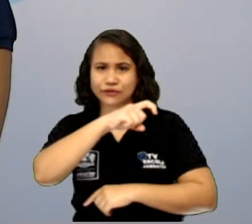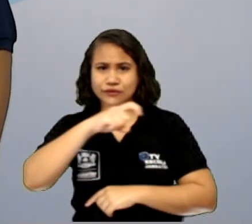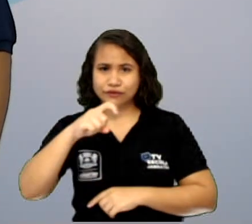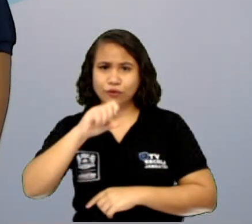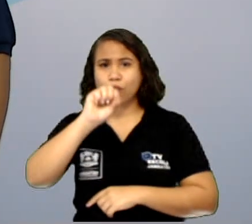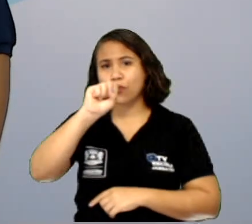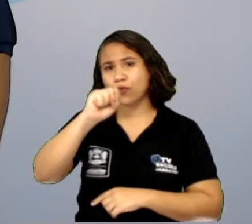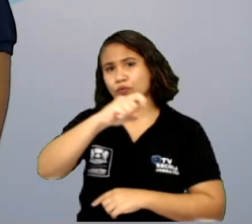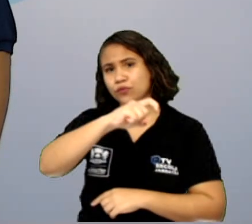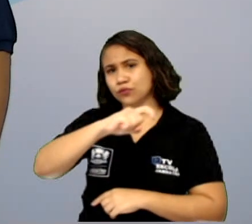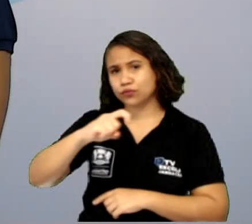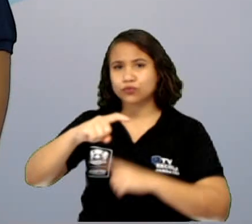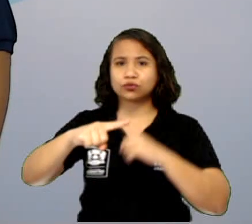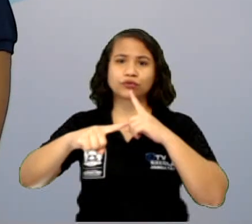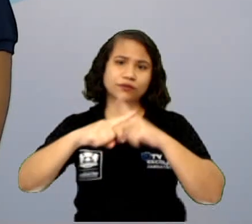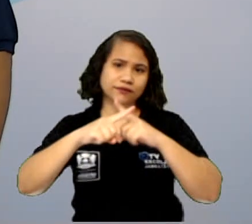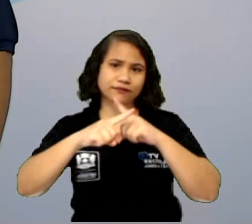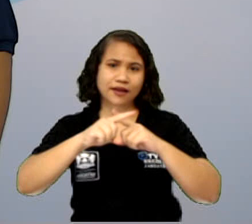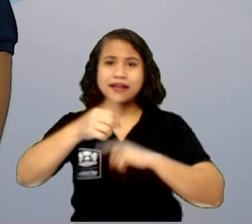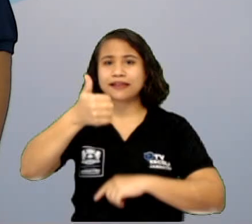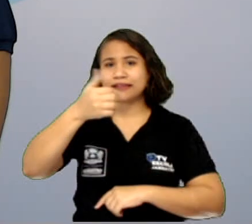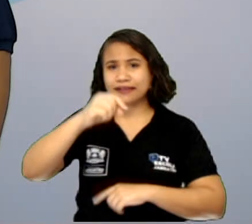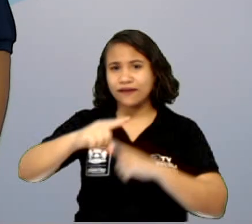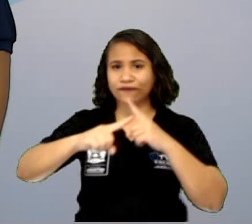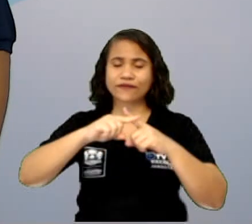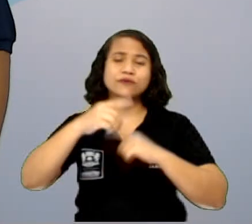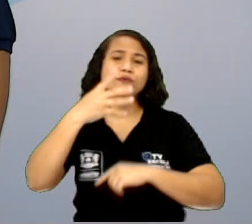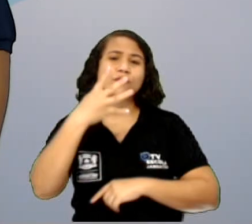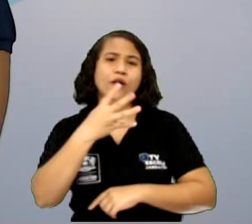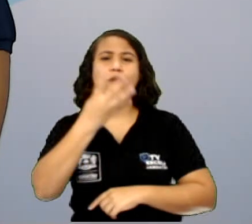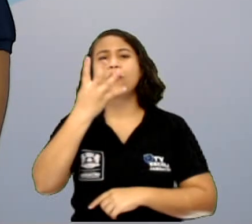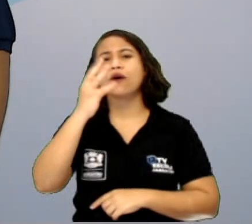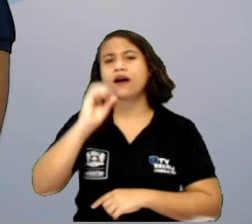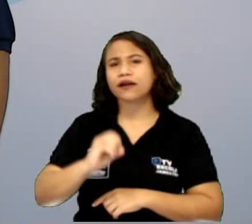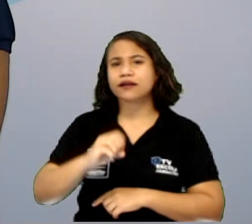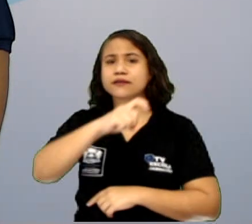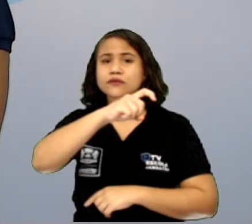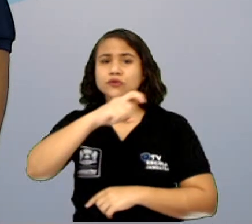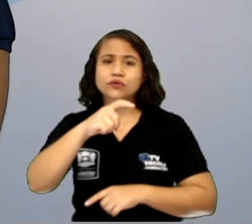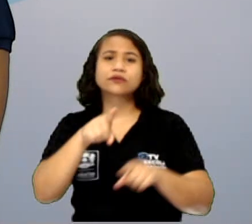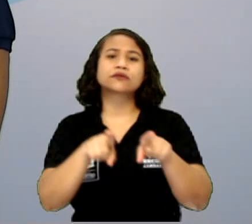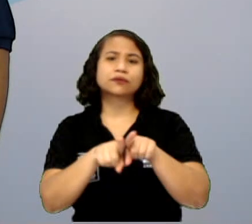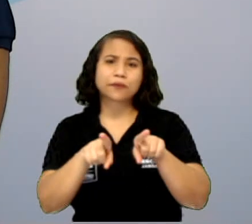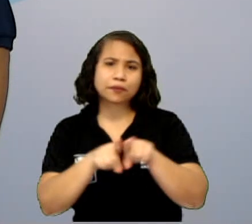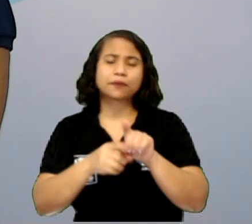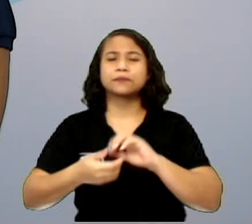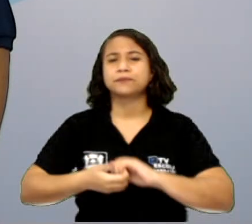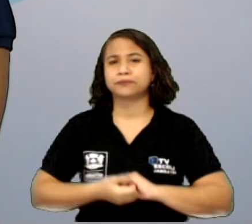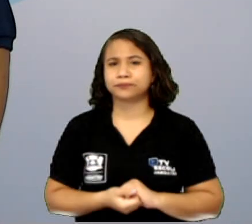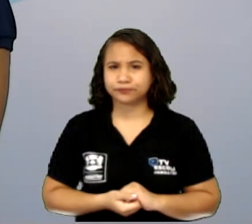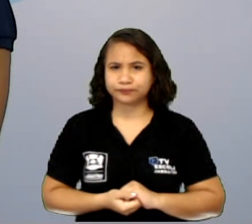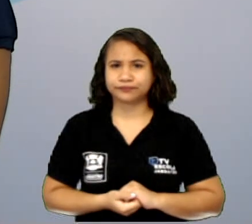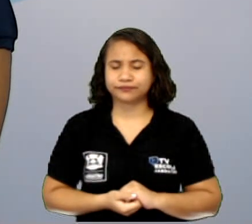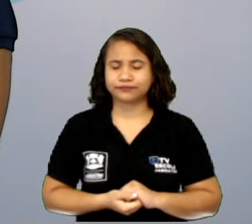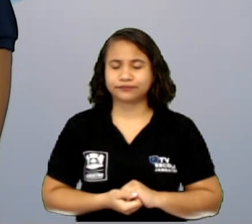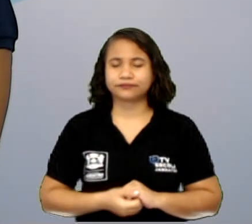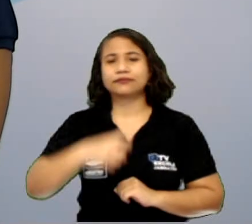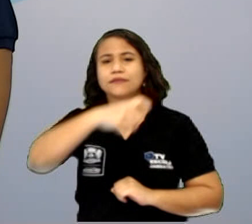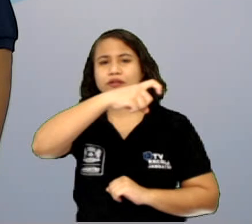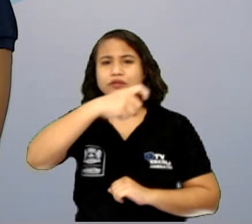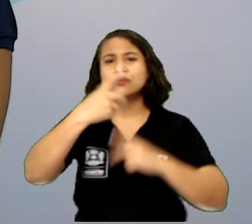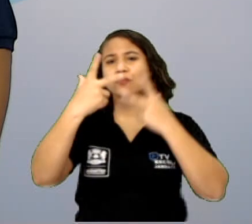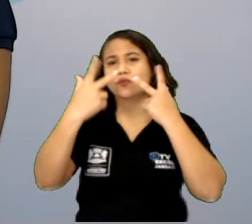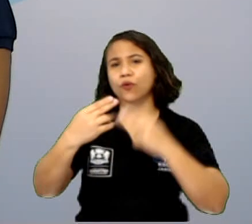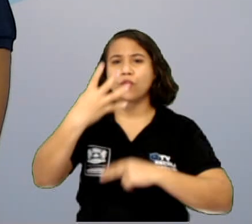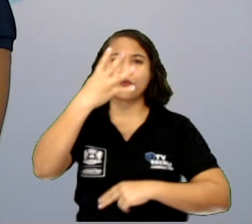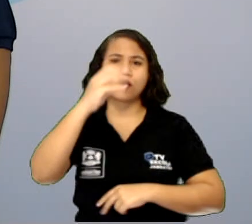X8 X10 x 4 40 então ficou 8x = 40 e esses